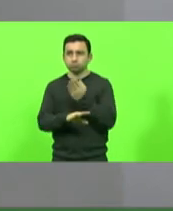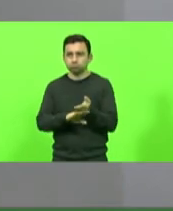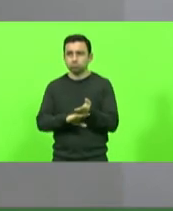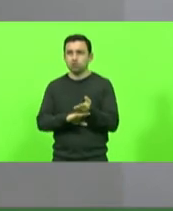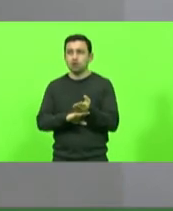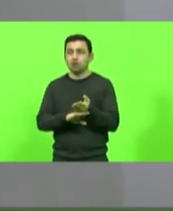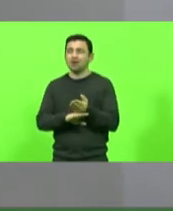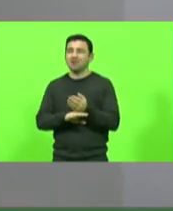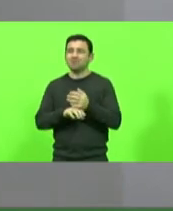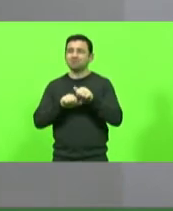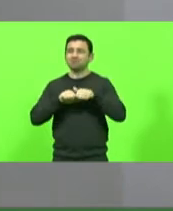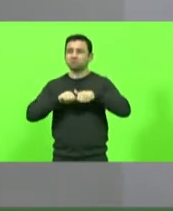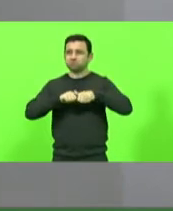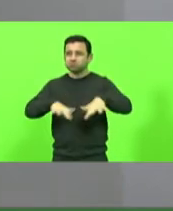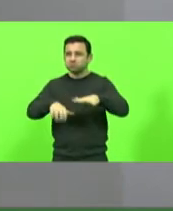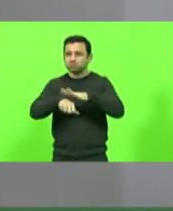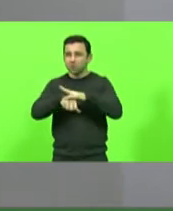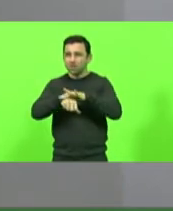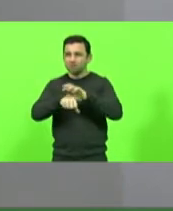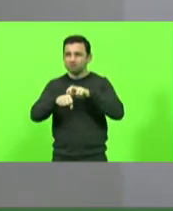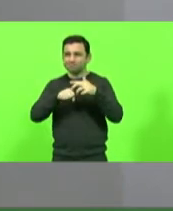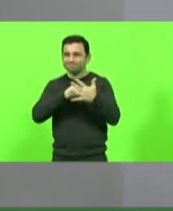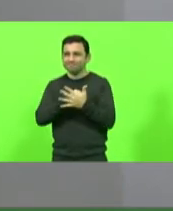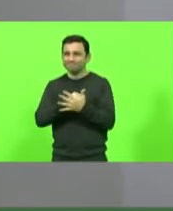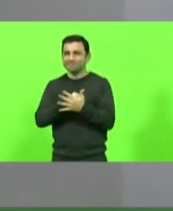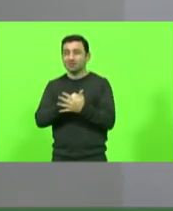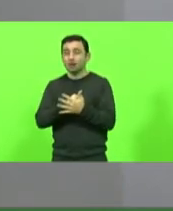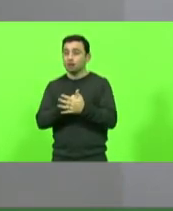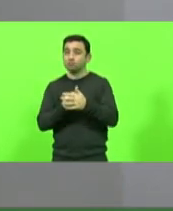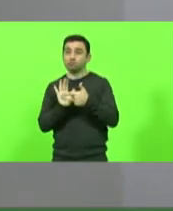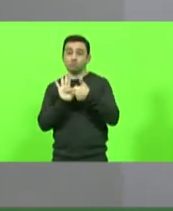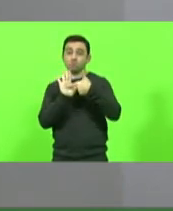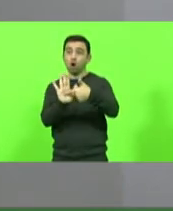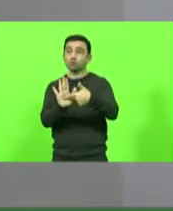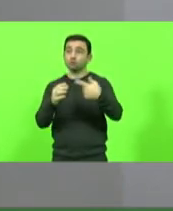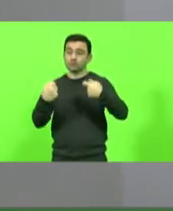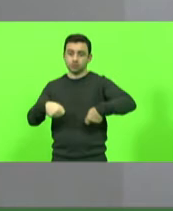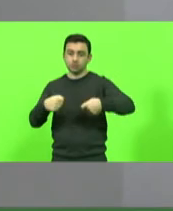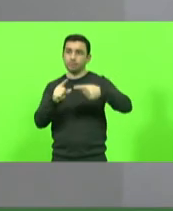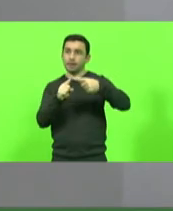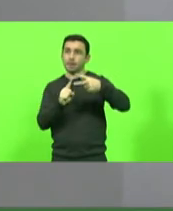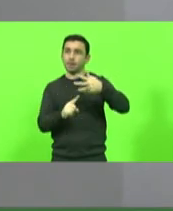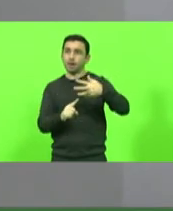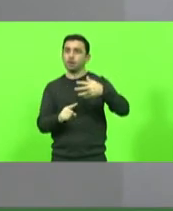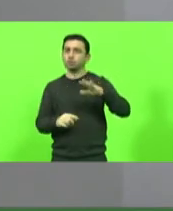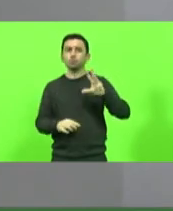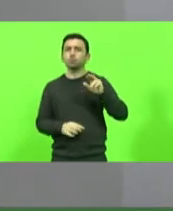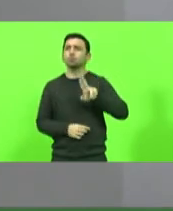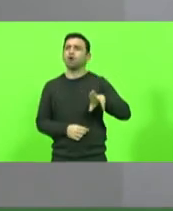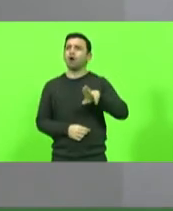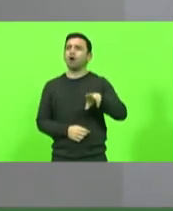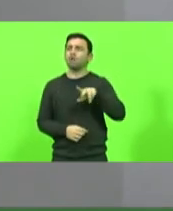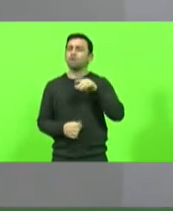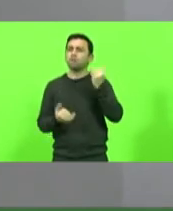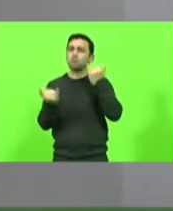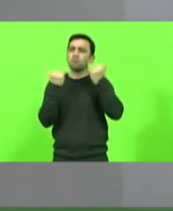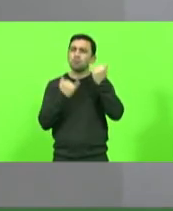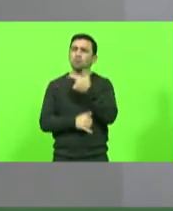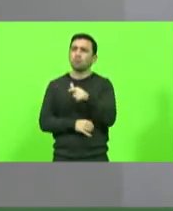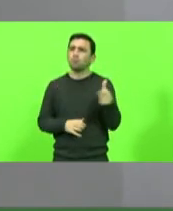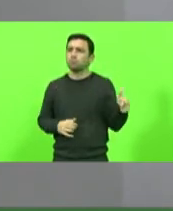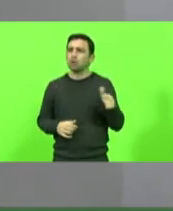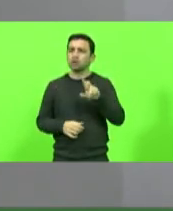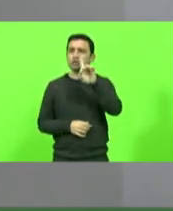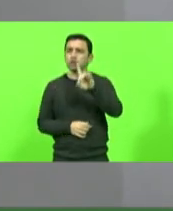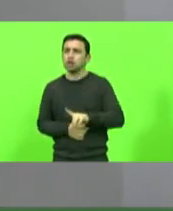do Covid-19 ressaltou essas demandas. Usuários sem informação, sem acesso a determinados direitos e